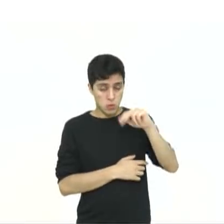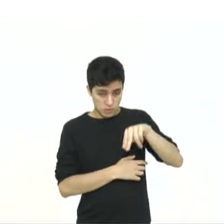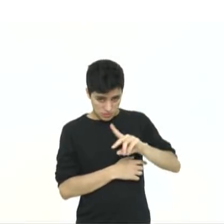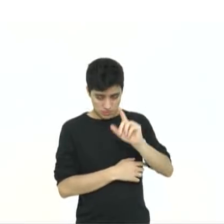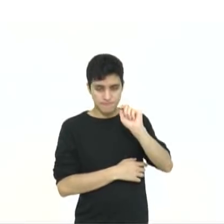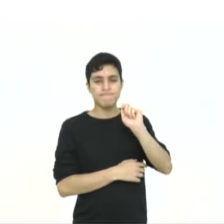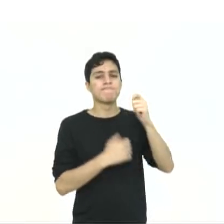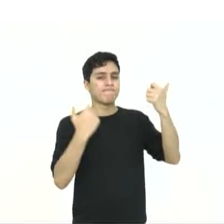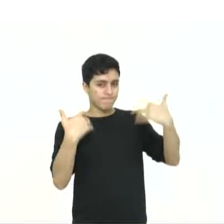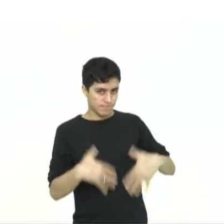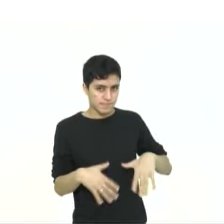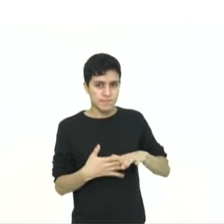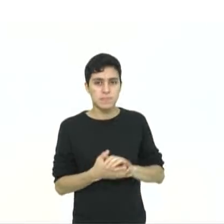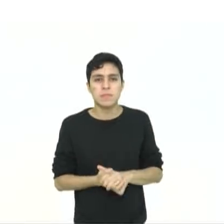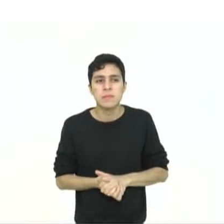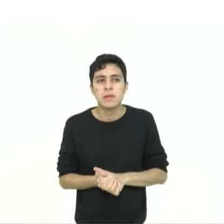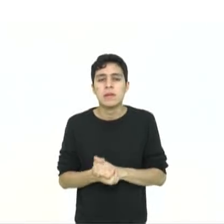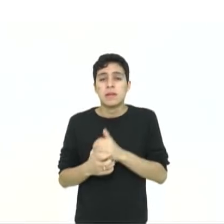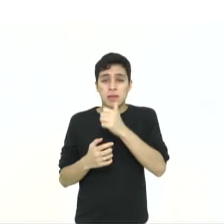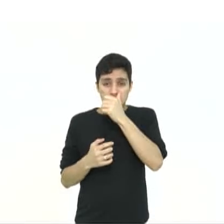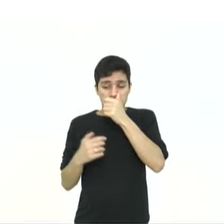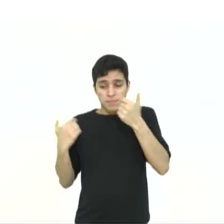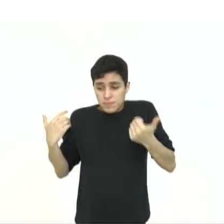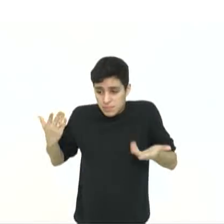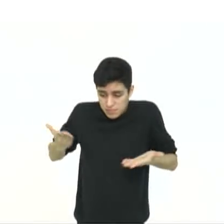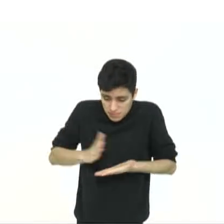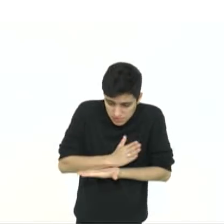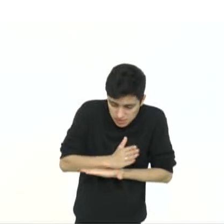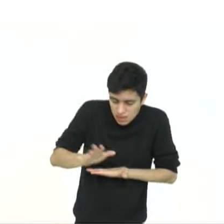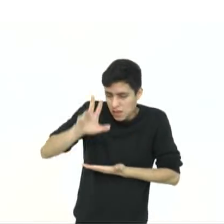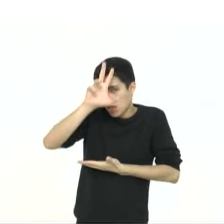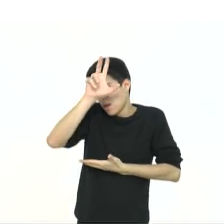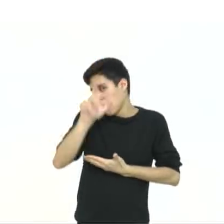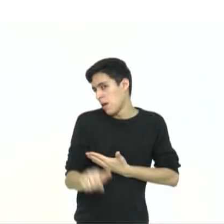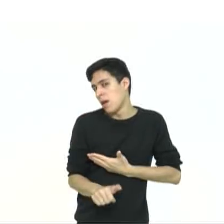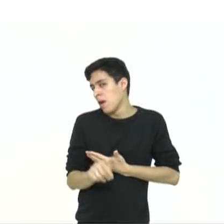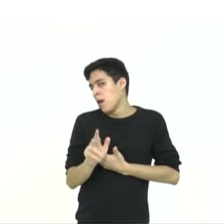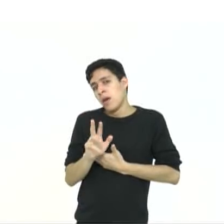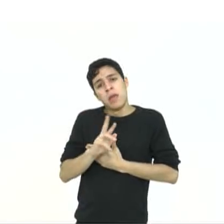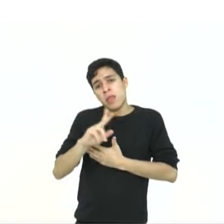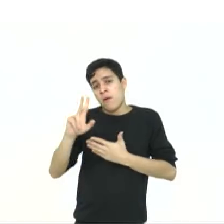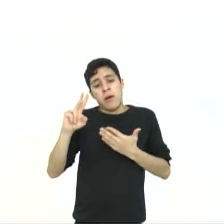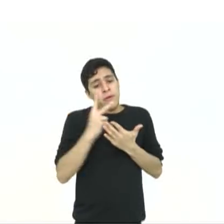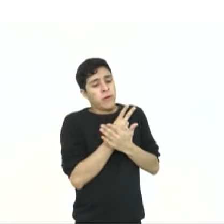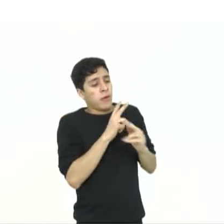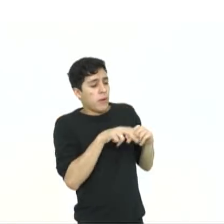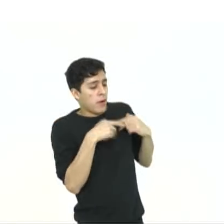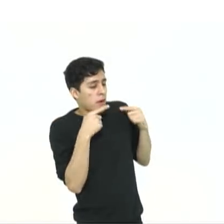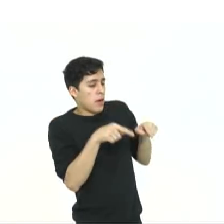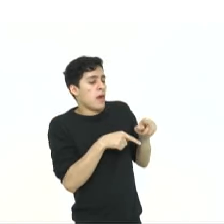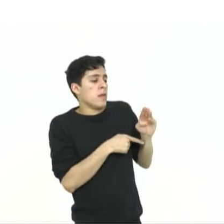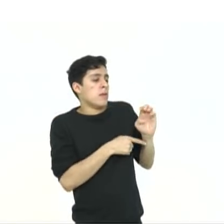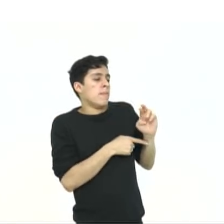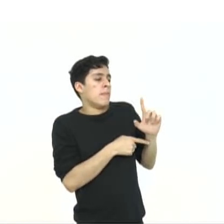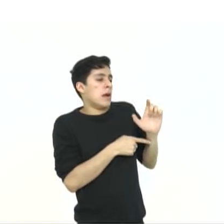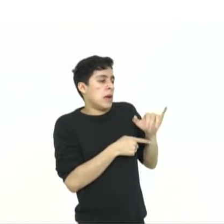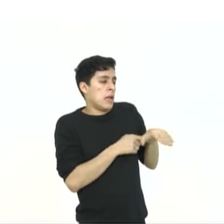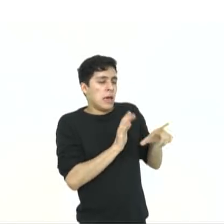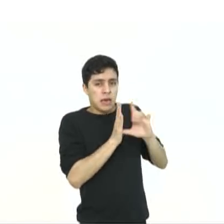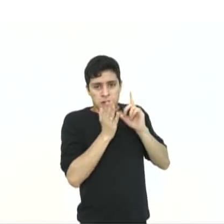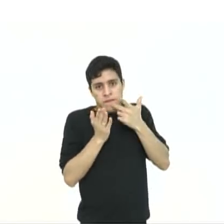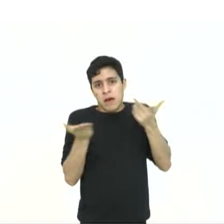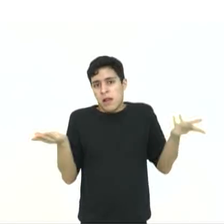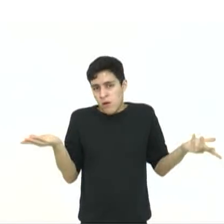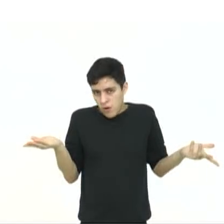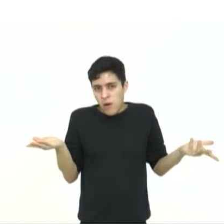artigo. Portanto, a partilha da África não ocorreu, vocês viram nas aulas passadas, da Conferência de Berlim, como se tem dito.